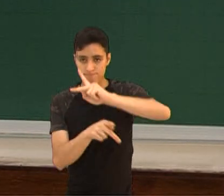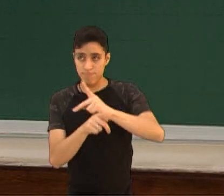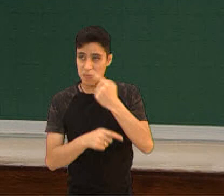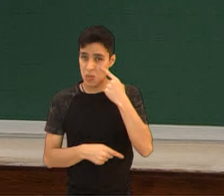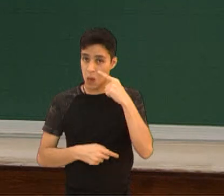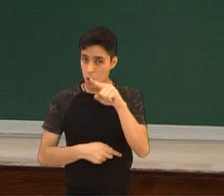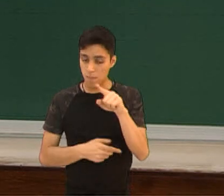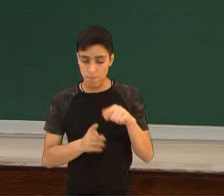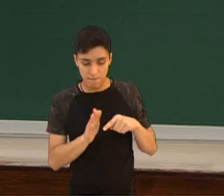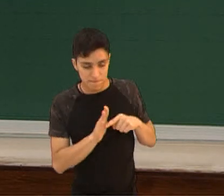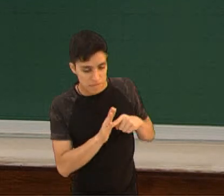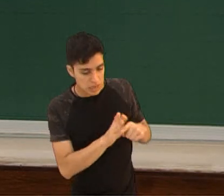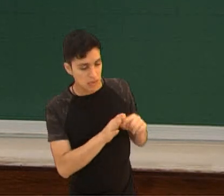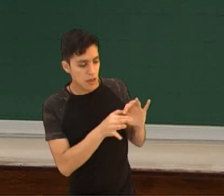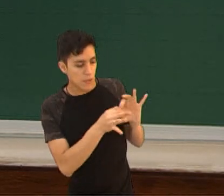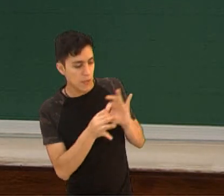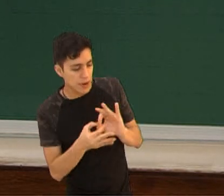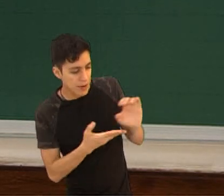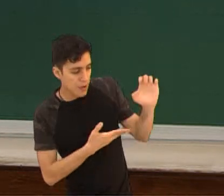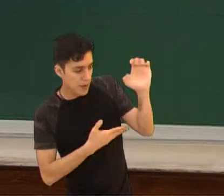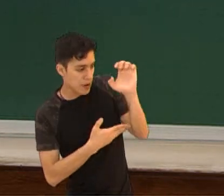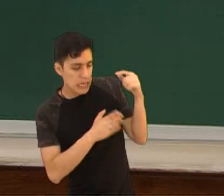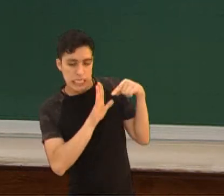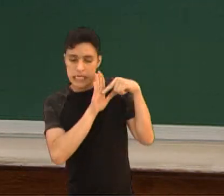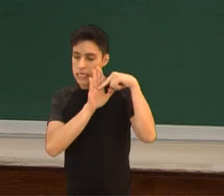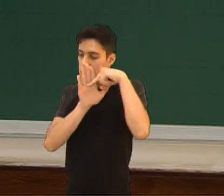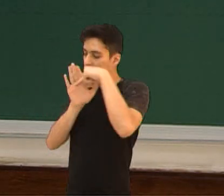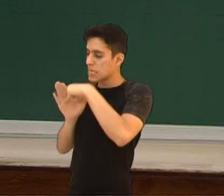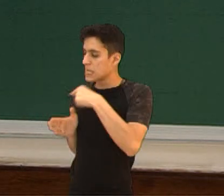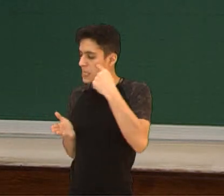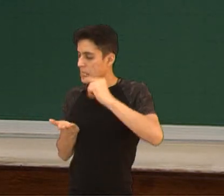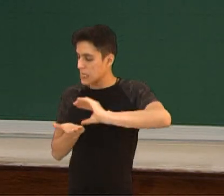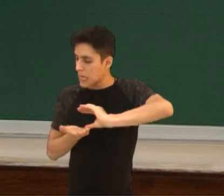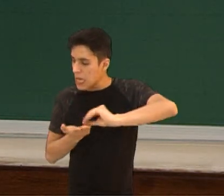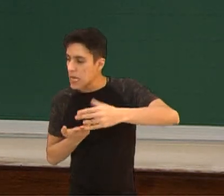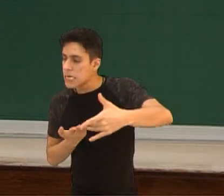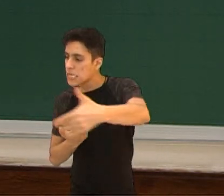Europeia fez esse levantamento, aí, estipulou um dado, né?